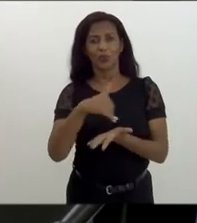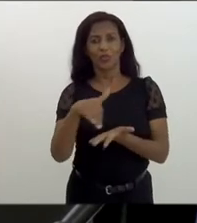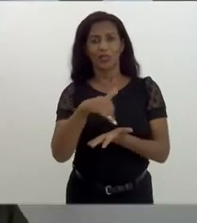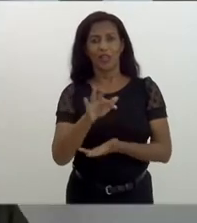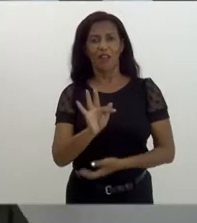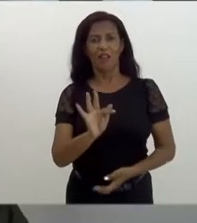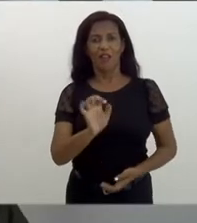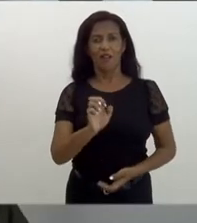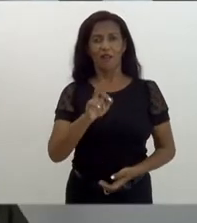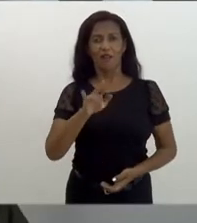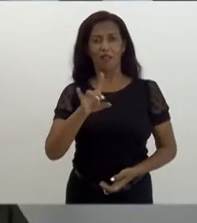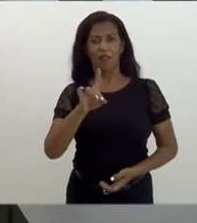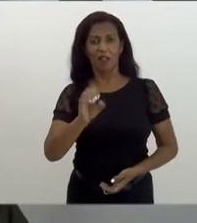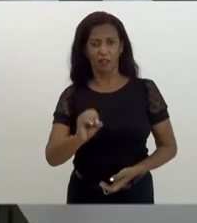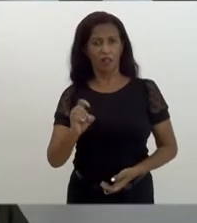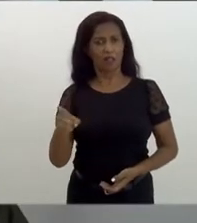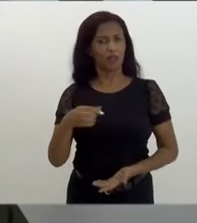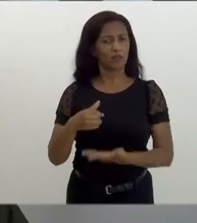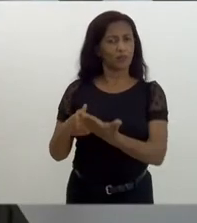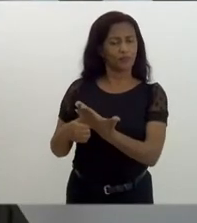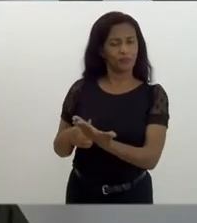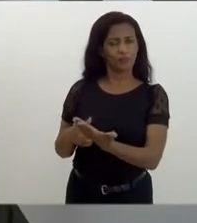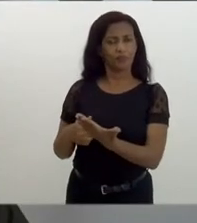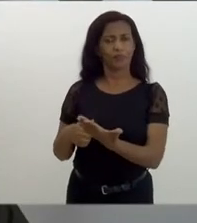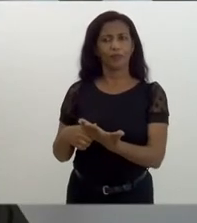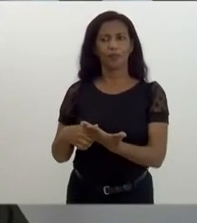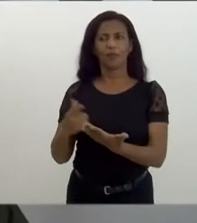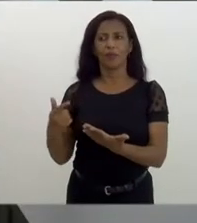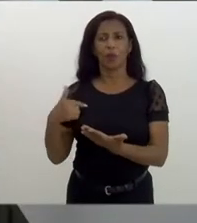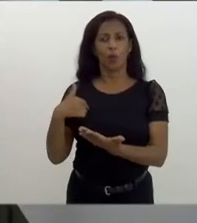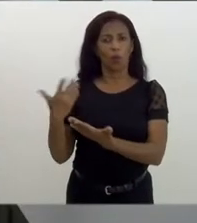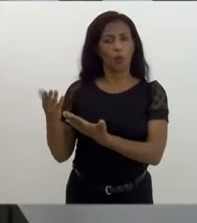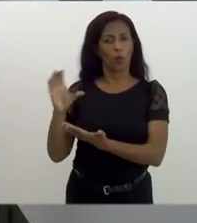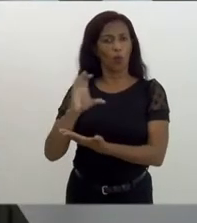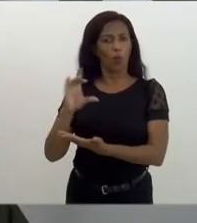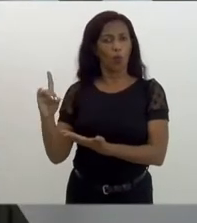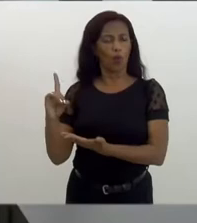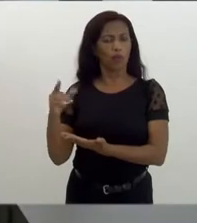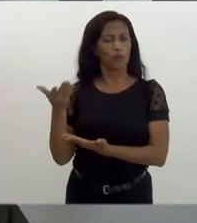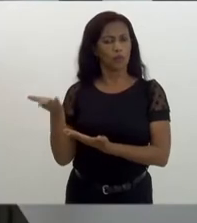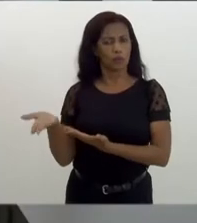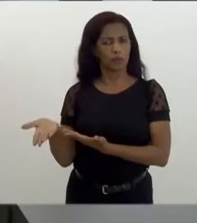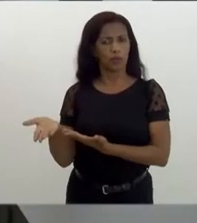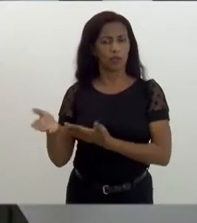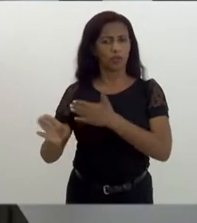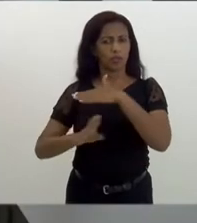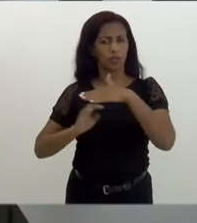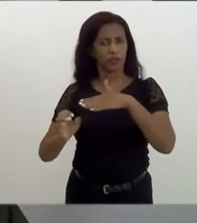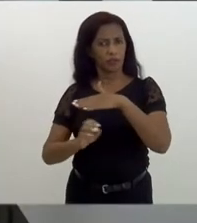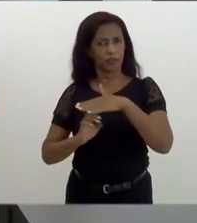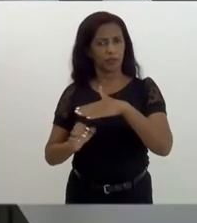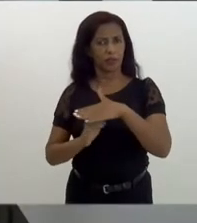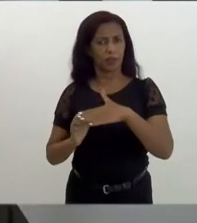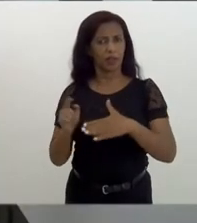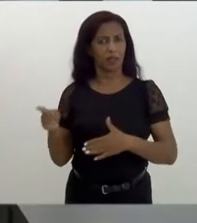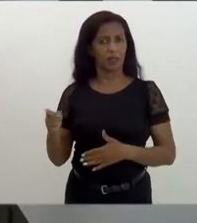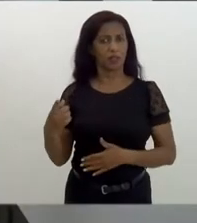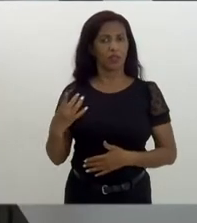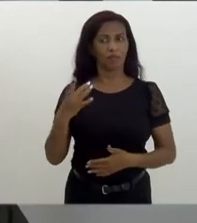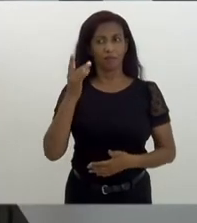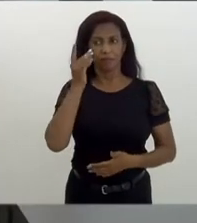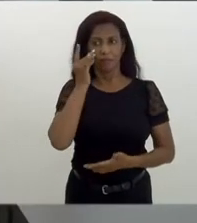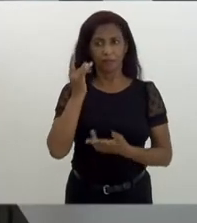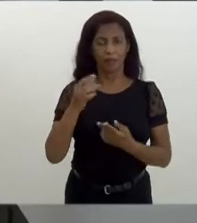Braga que é o subsecretário de modernização gestão ao qual a Coordenadoria esta de presidente da são está